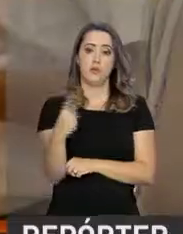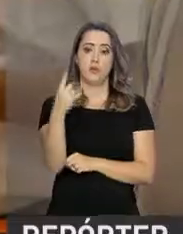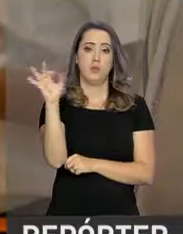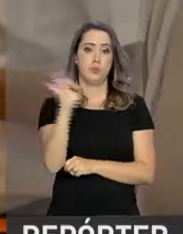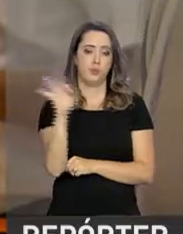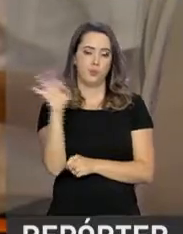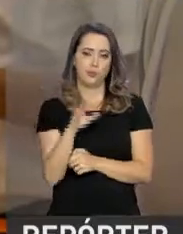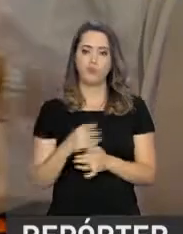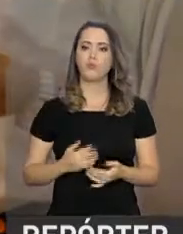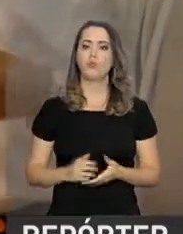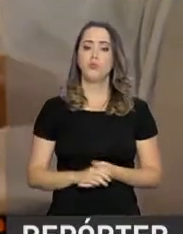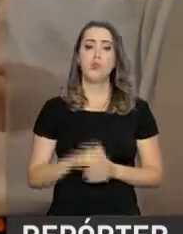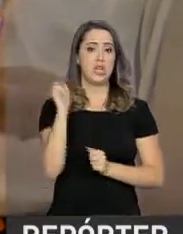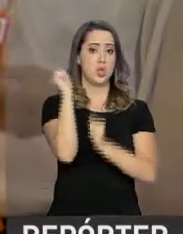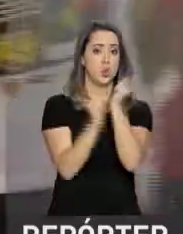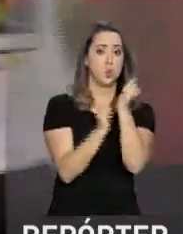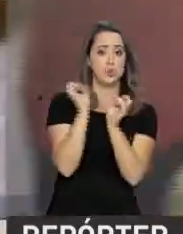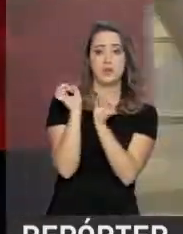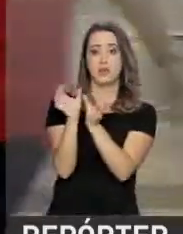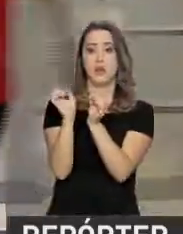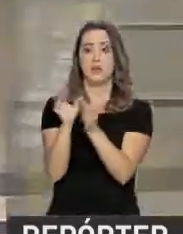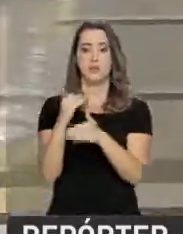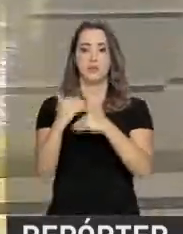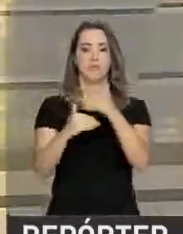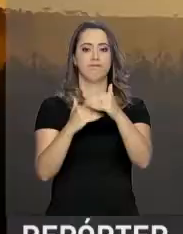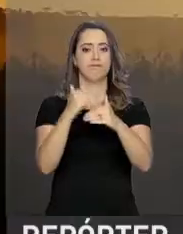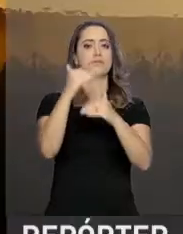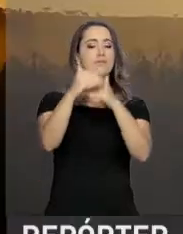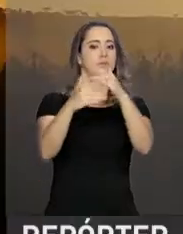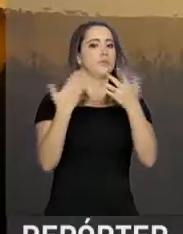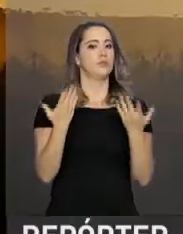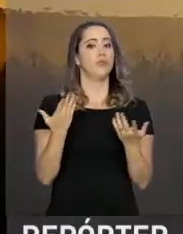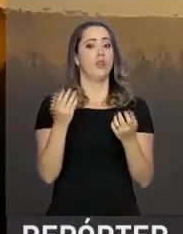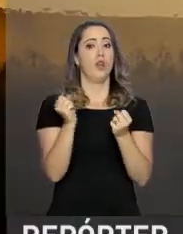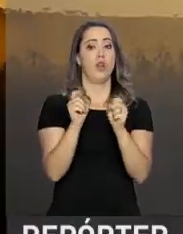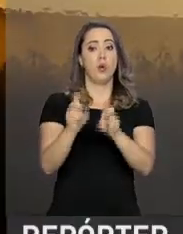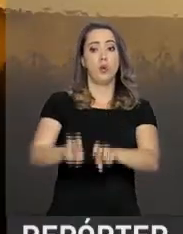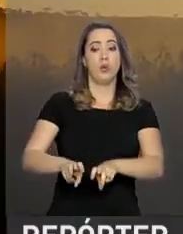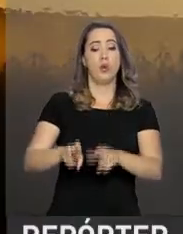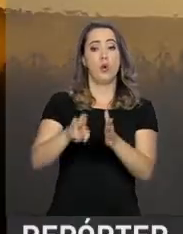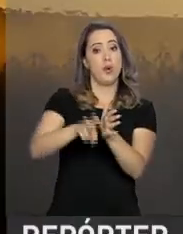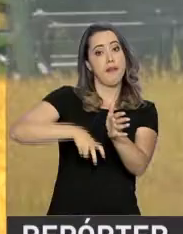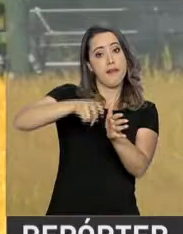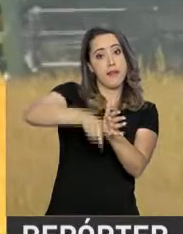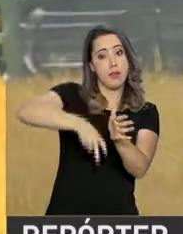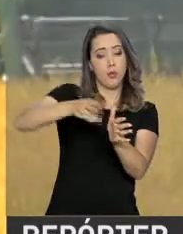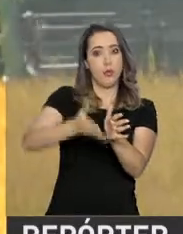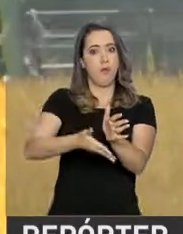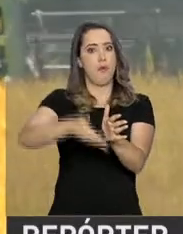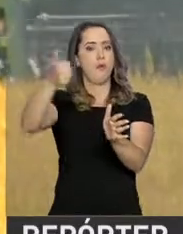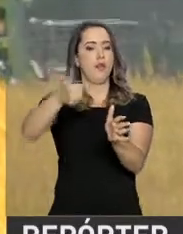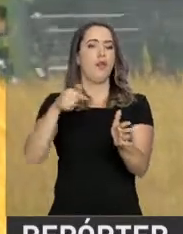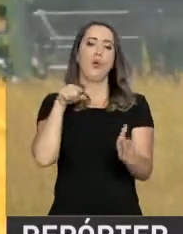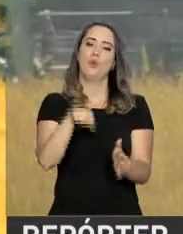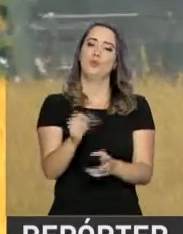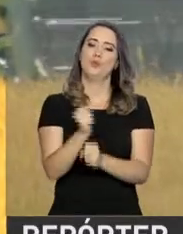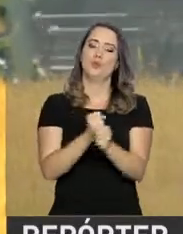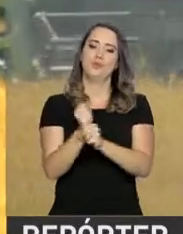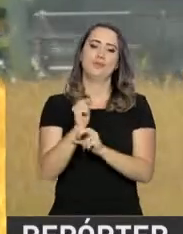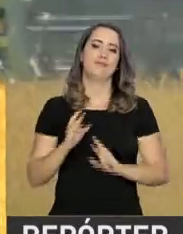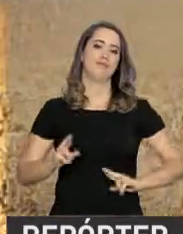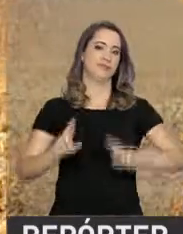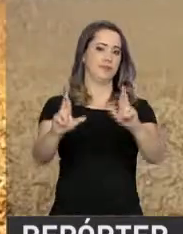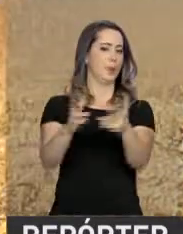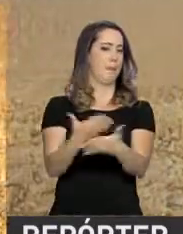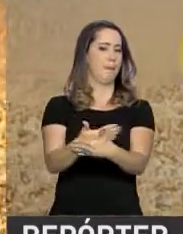1,1%. Indústria e comércio se recuperaram. O setor agrícola vem se superando. Para esse ano, as expectativas